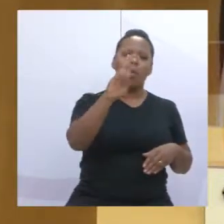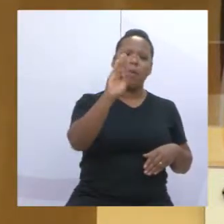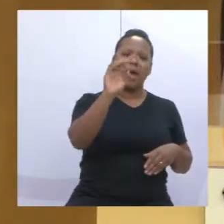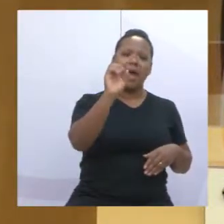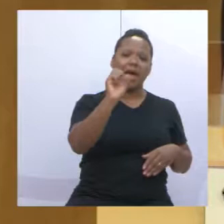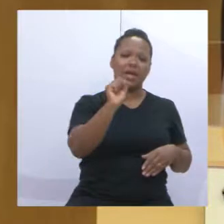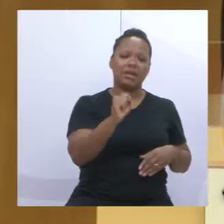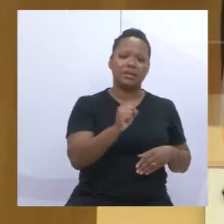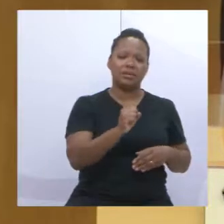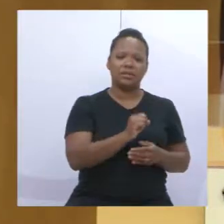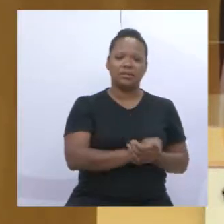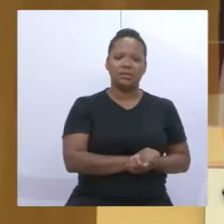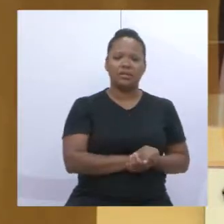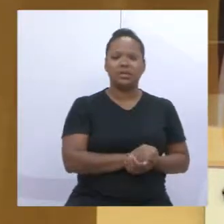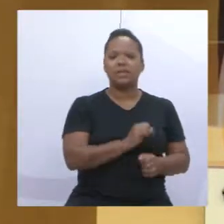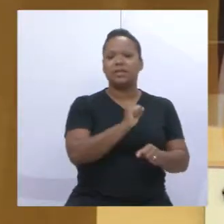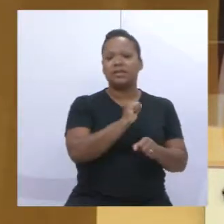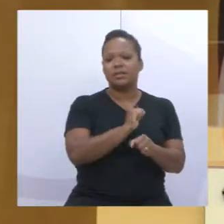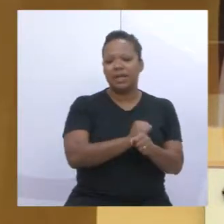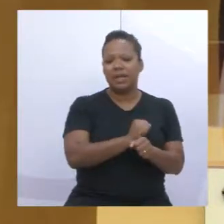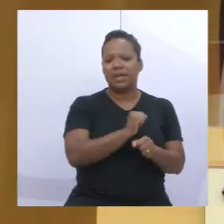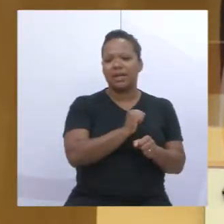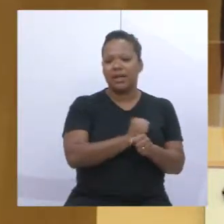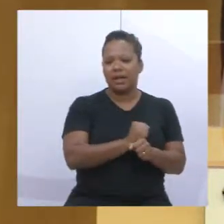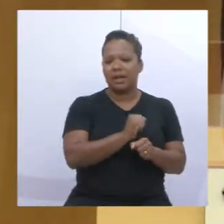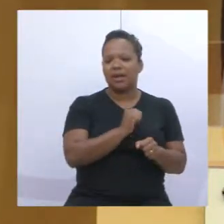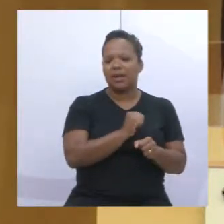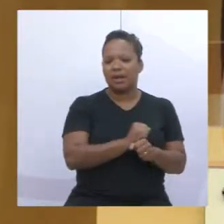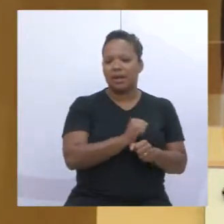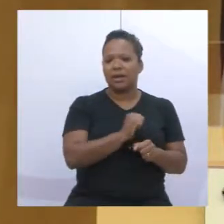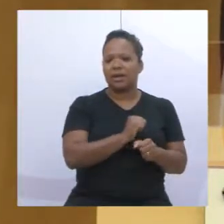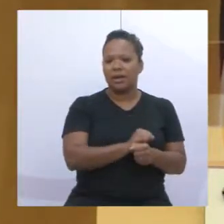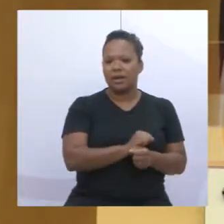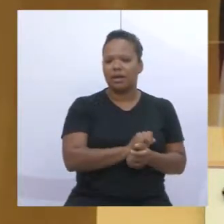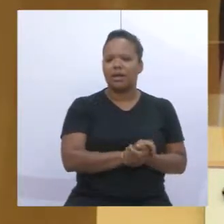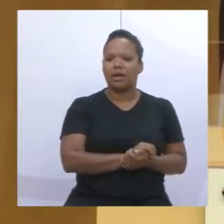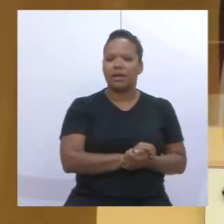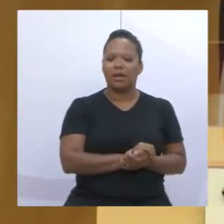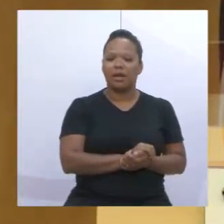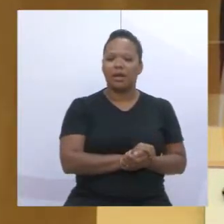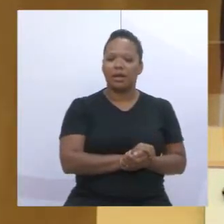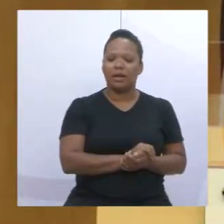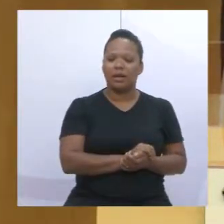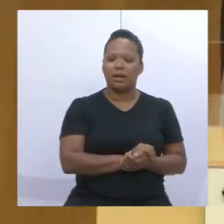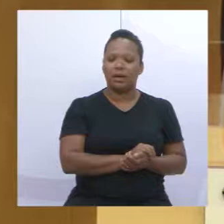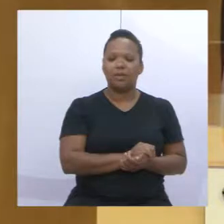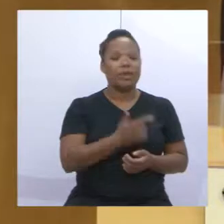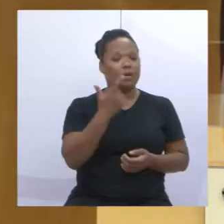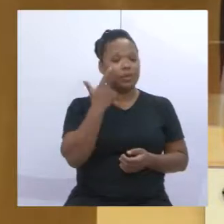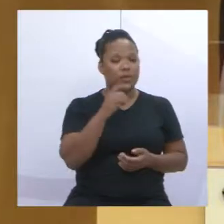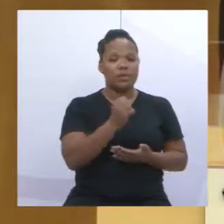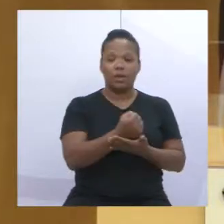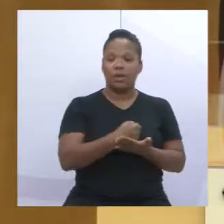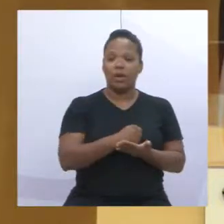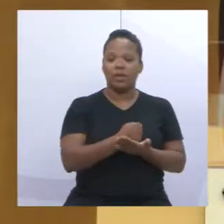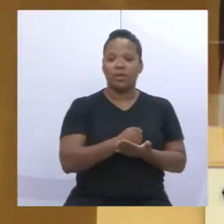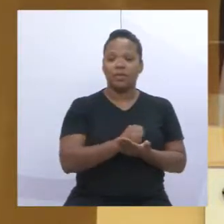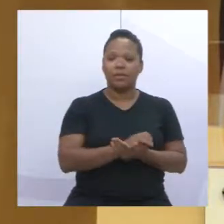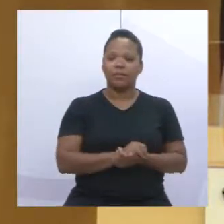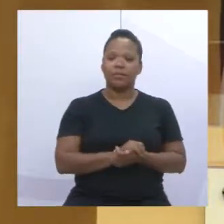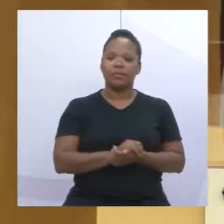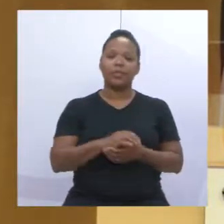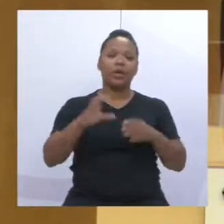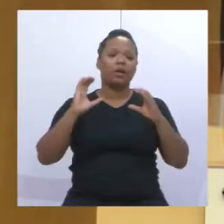a seguir todo o trâmite do SUS para obter tais medicamentos. Vejamos aqui qual é o caminho que o